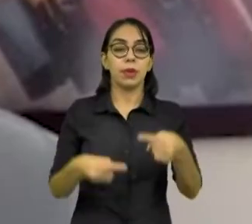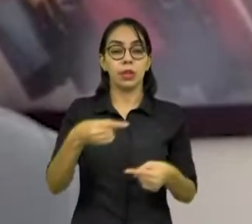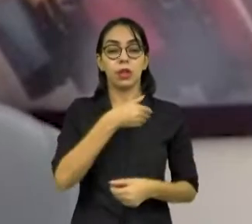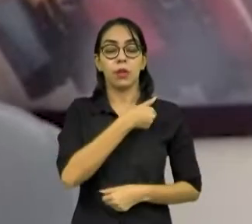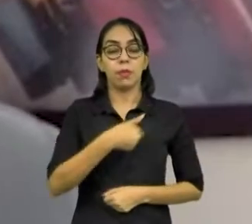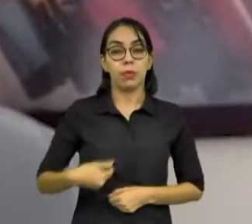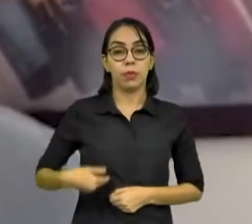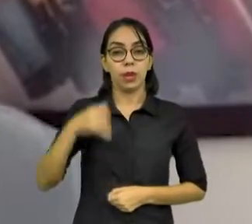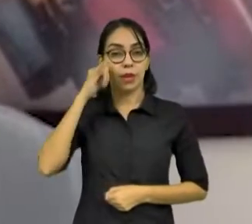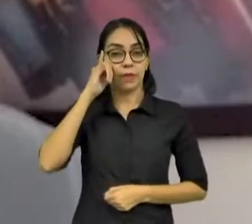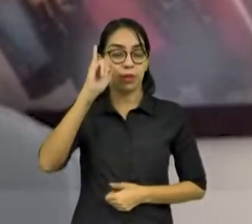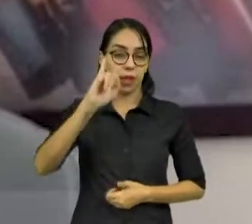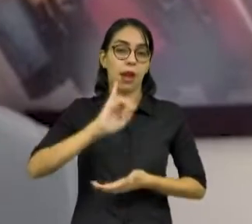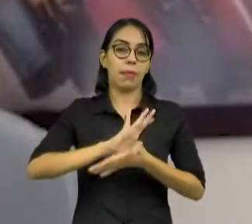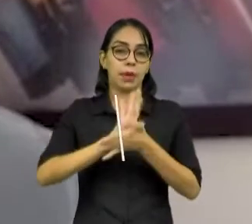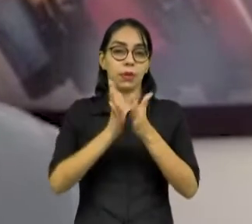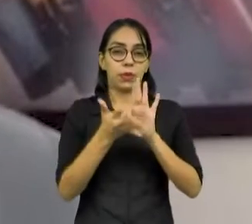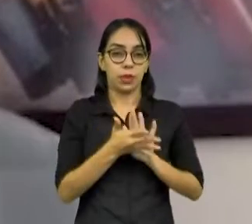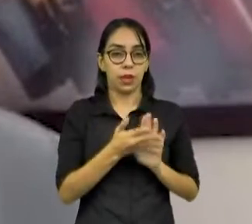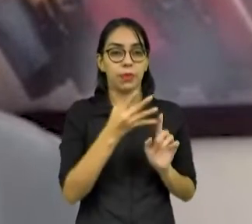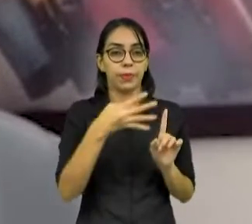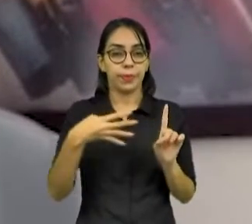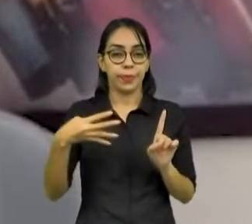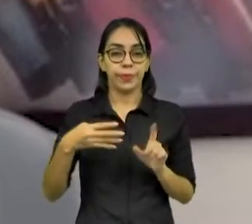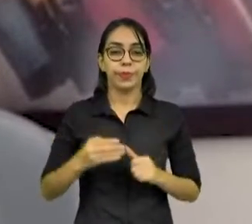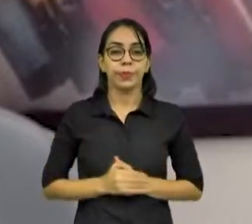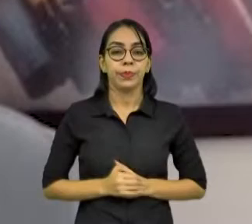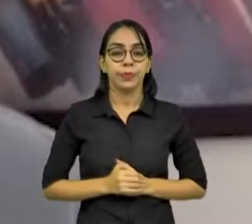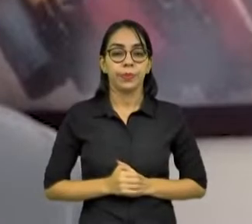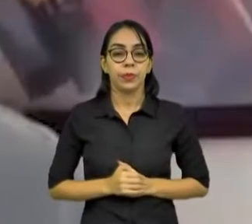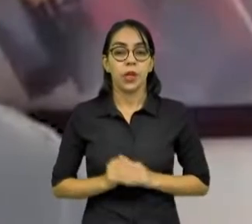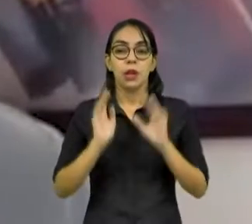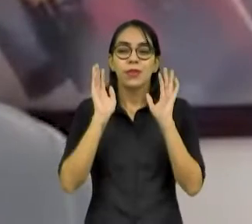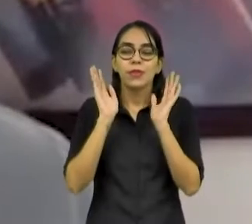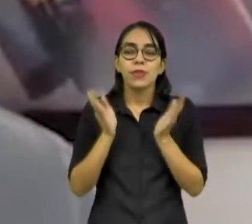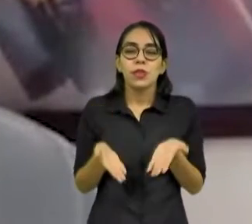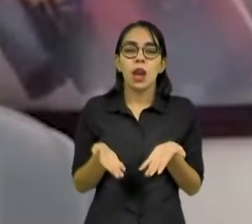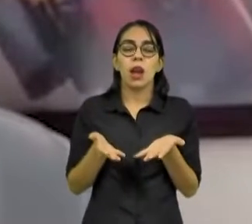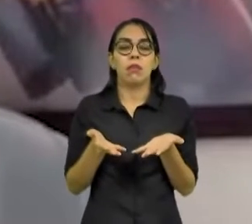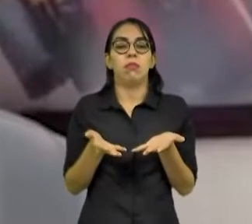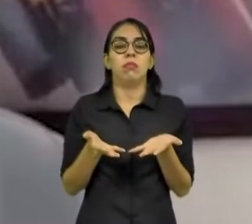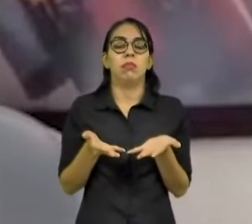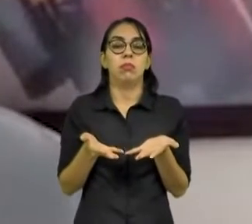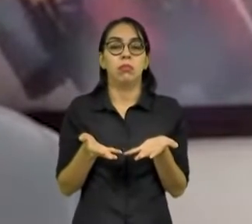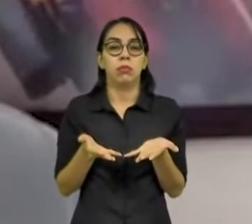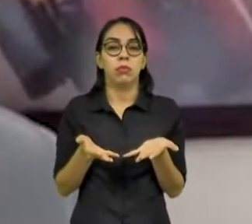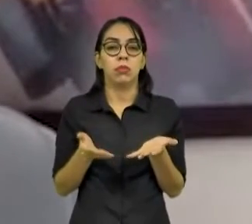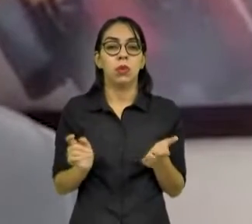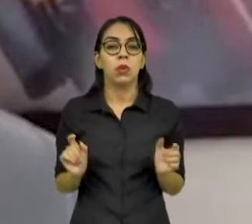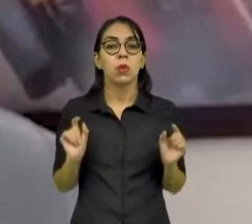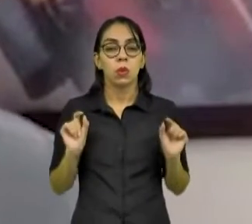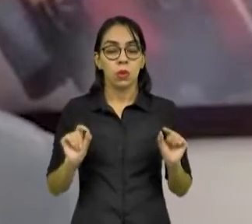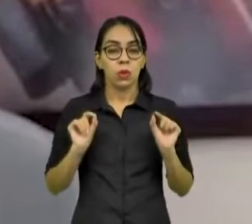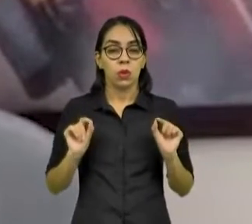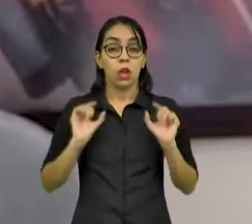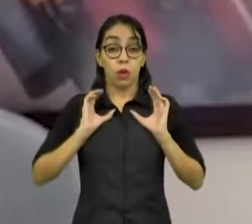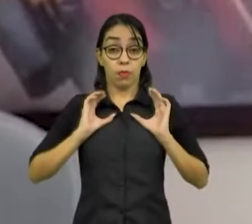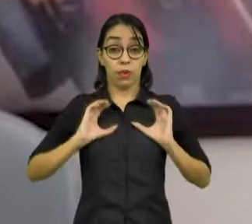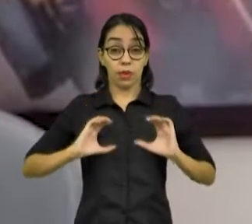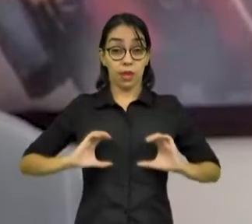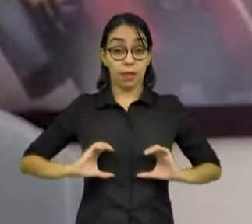Há, indiscutivelmente, um estímulo a partir, inclusive, de condutas